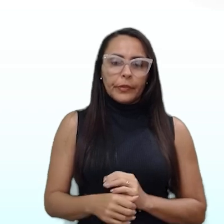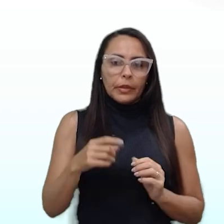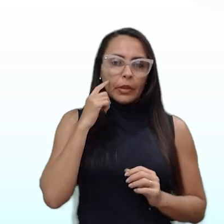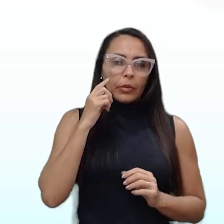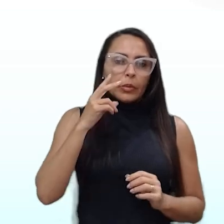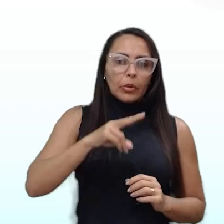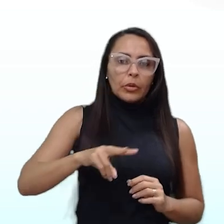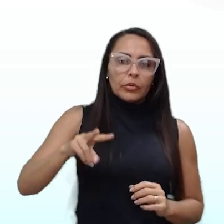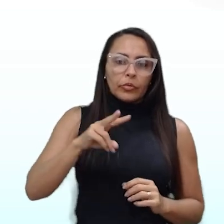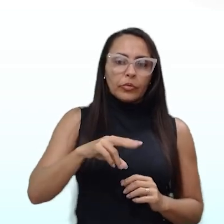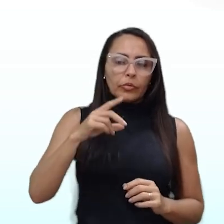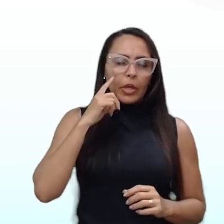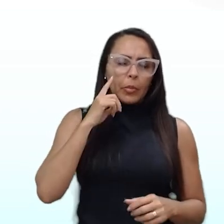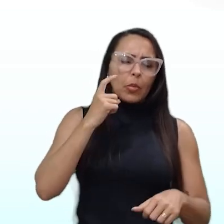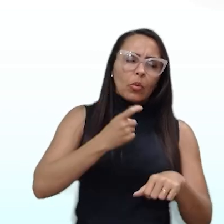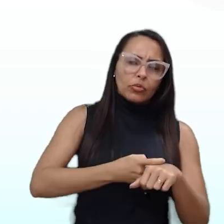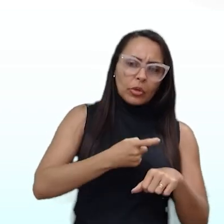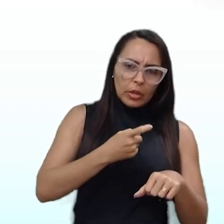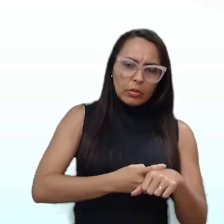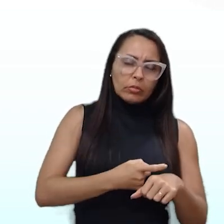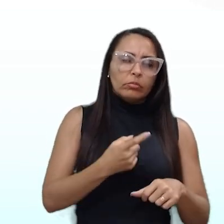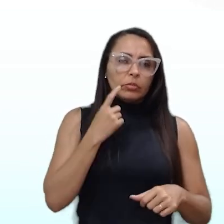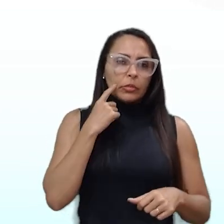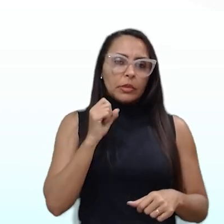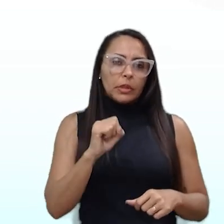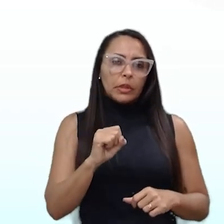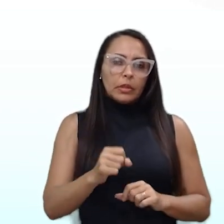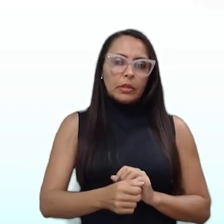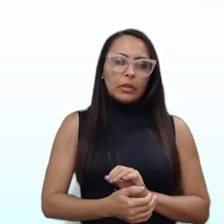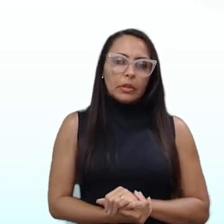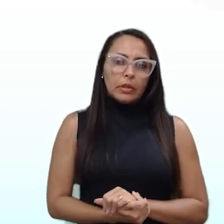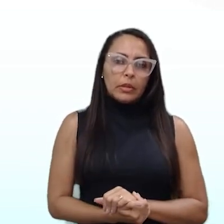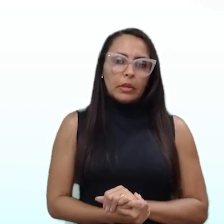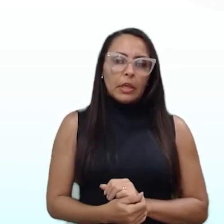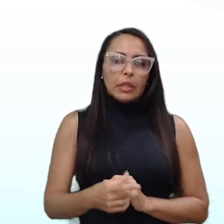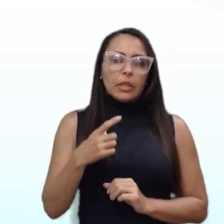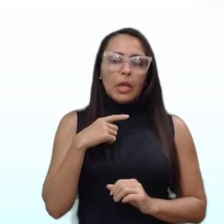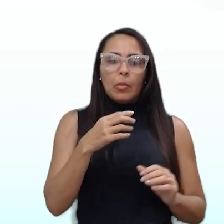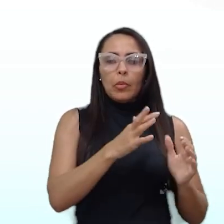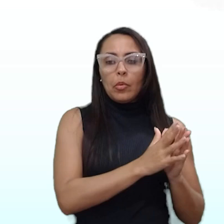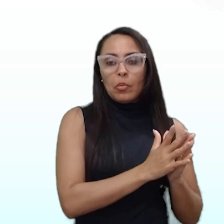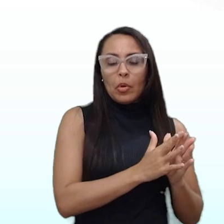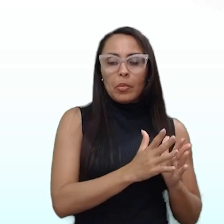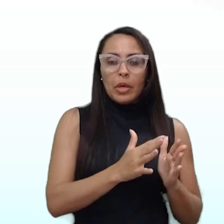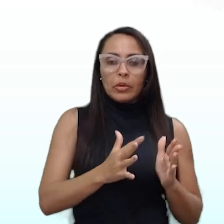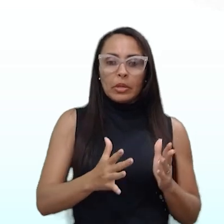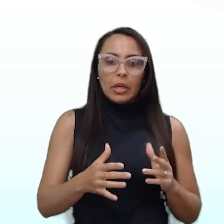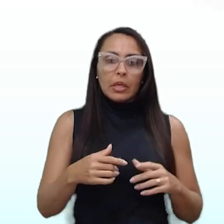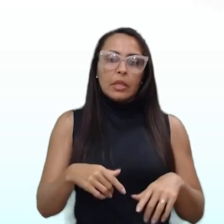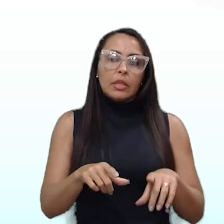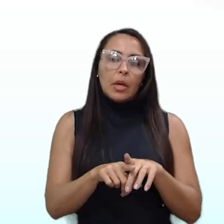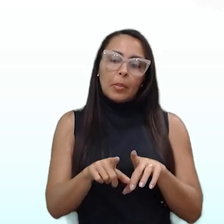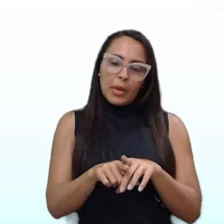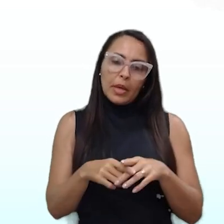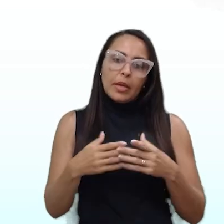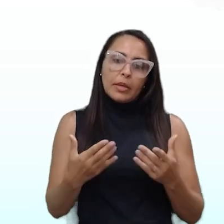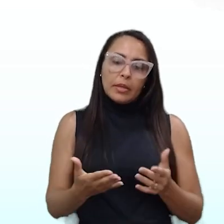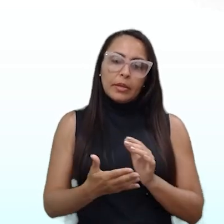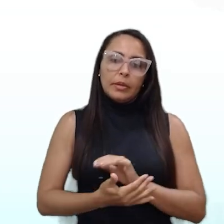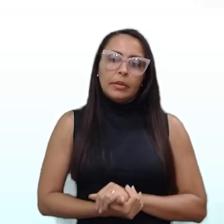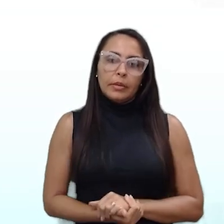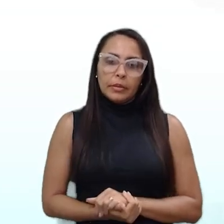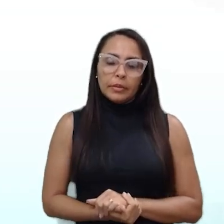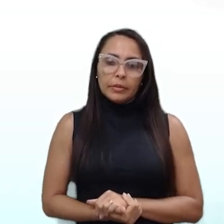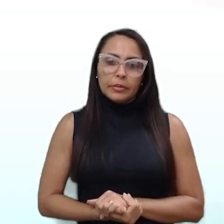o aquecimento do gelo. Note que o gráfico é uma linha reta inclinada. Temos aí o momento do gelo sair do gelo para o líquido, uma linha